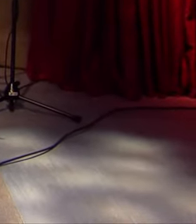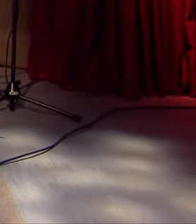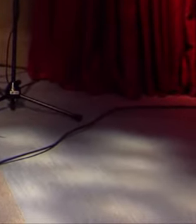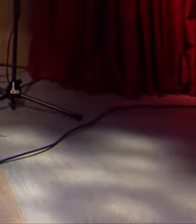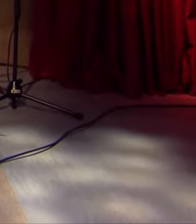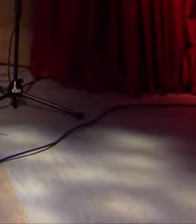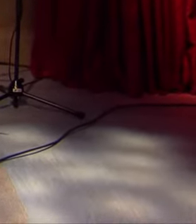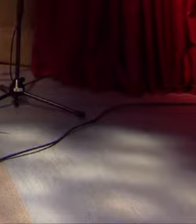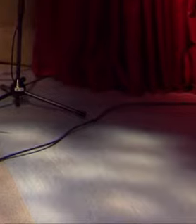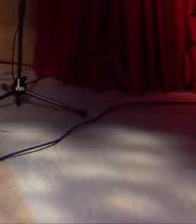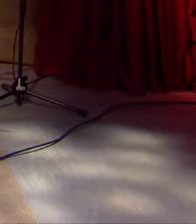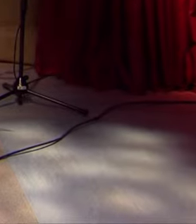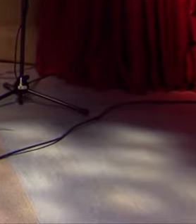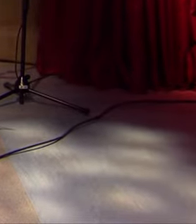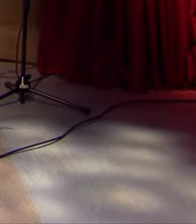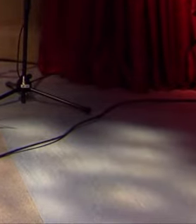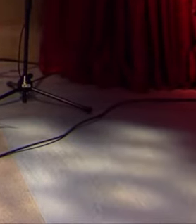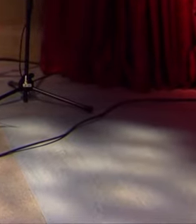quero